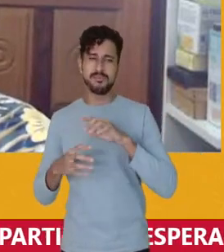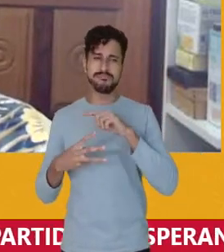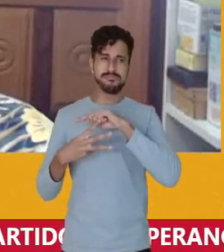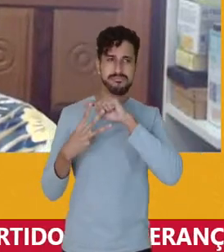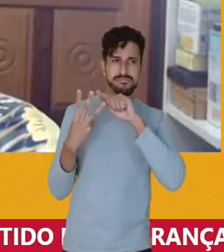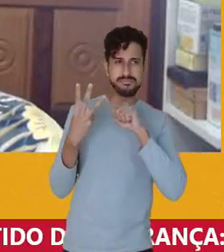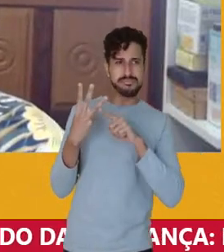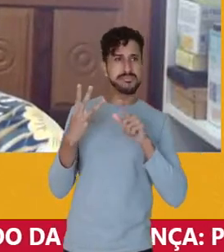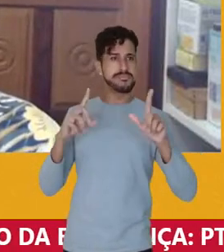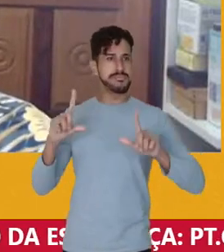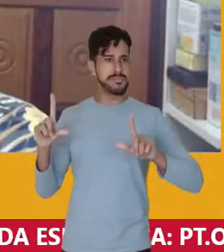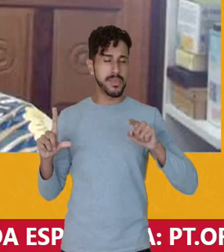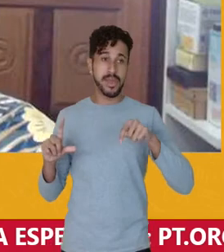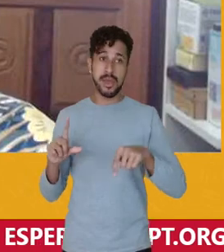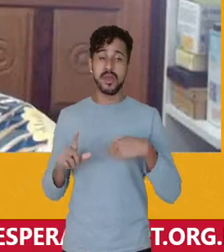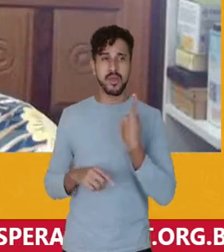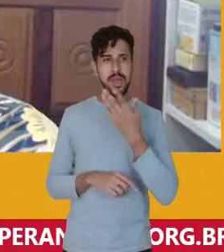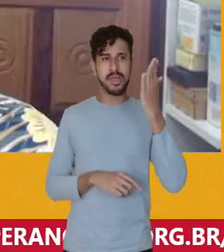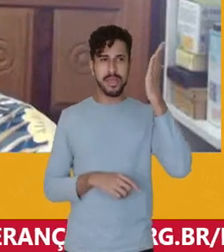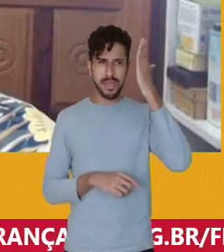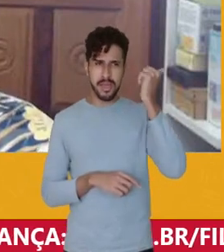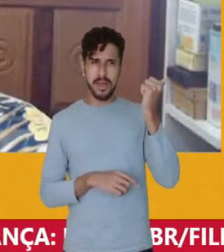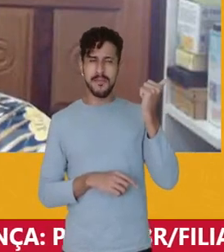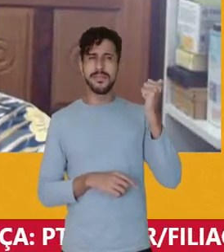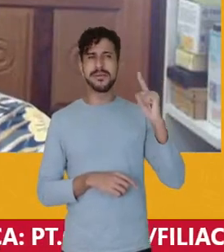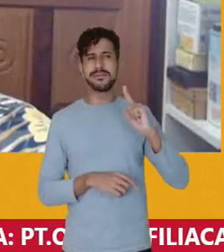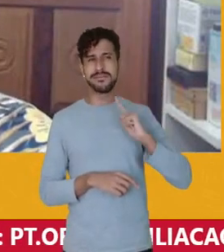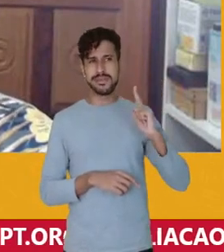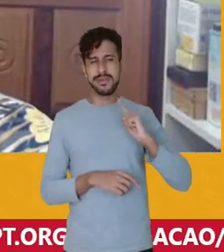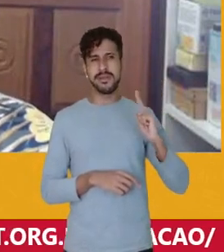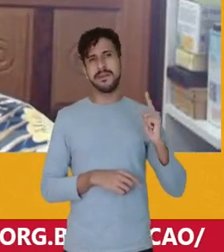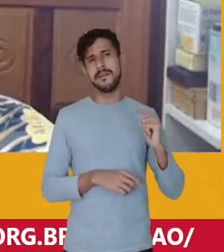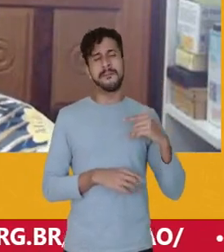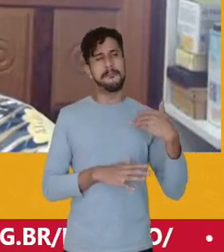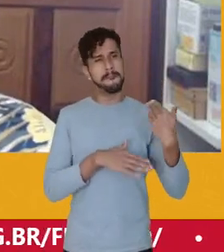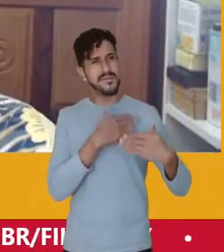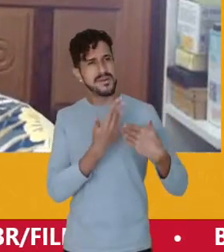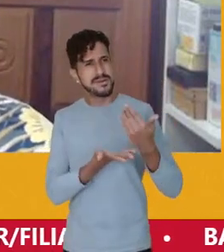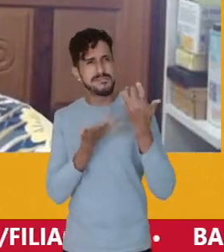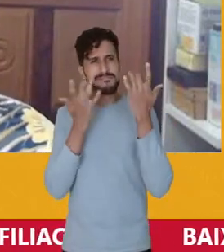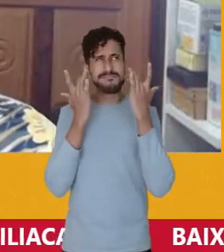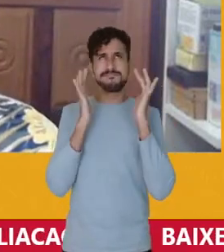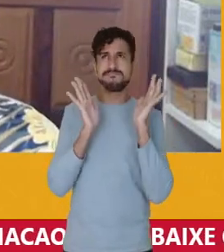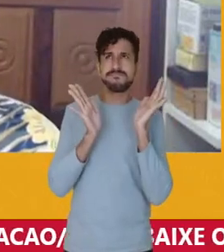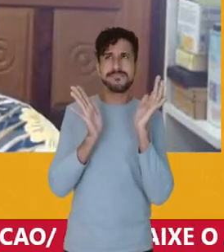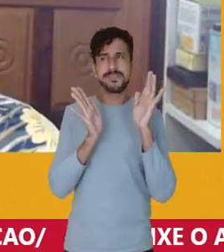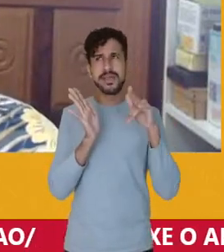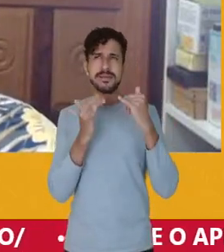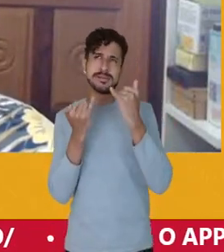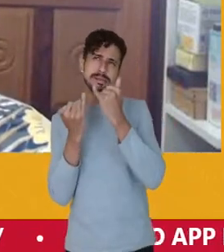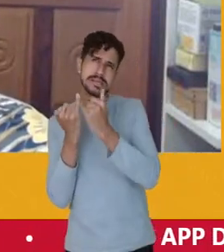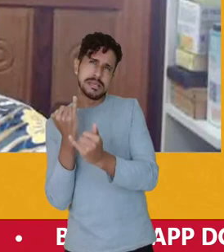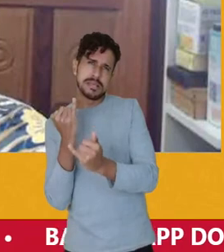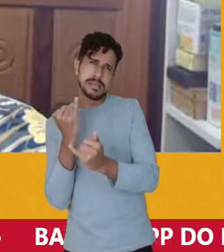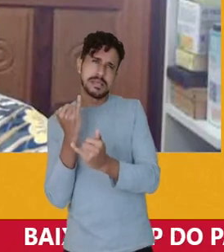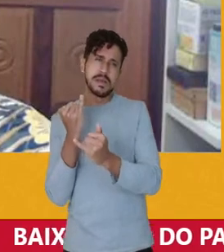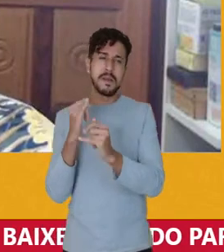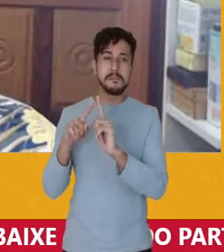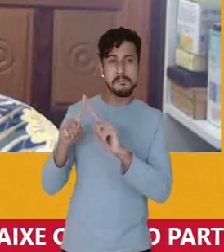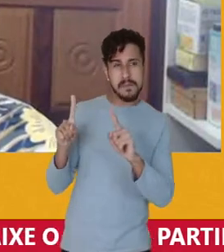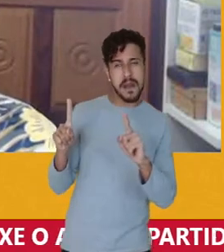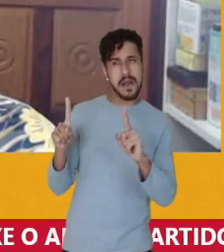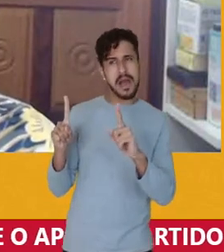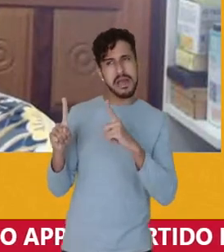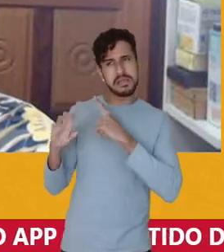nesse programa, e nós sabemos também que houve um movimento, eu não sei se eu posso falar que é semelhante, mas ele tem